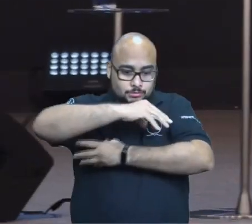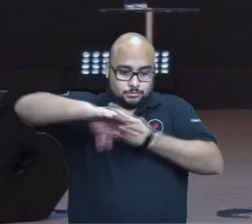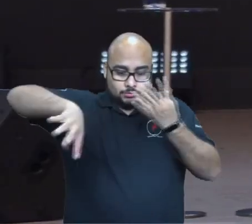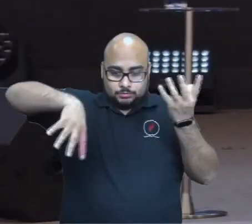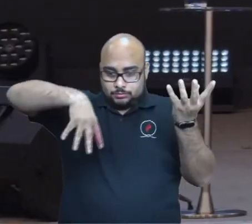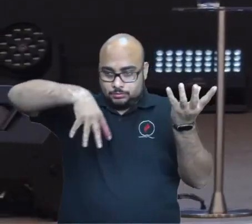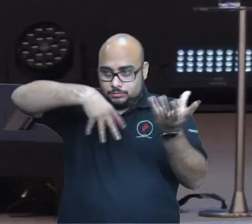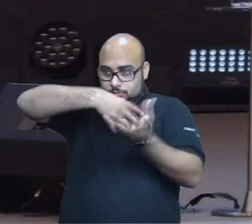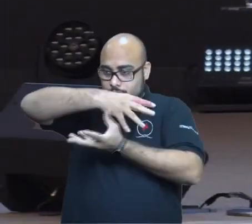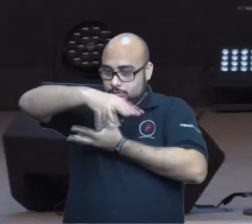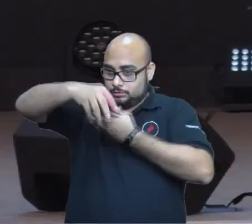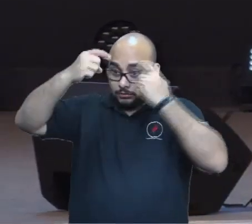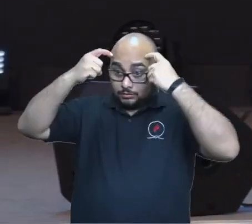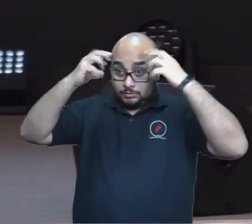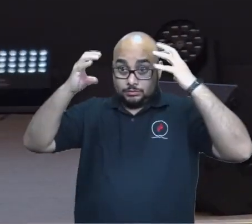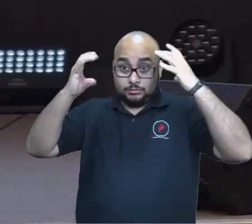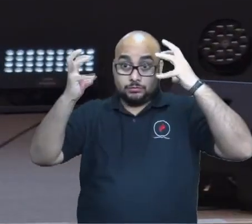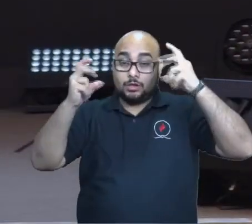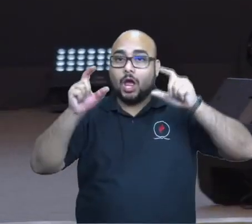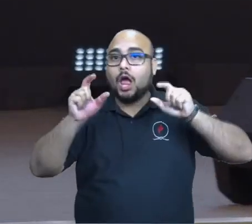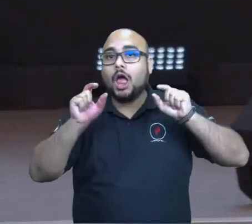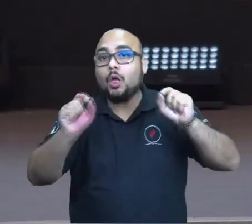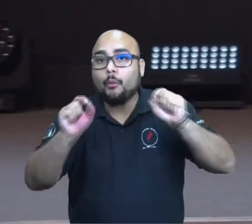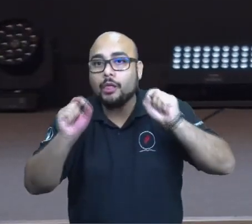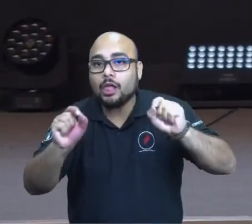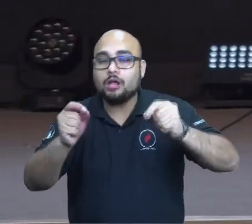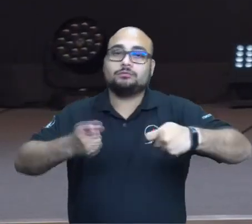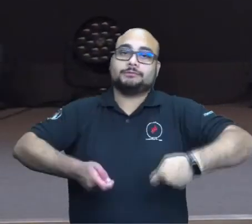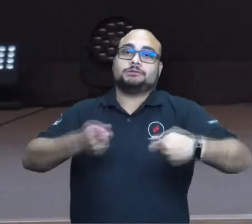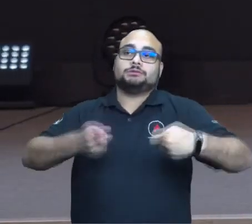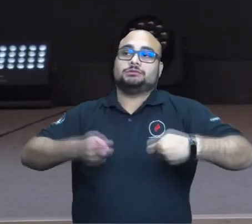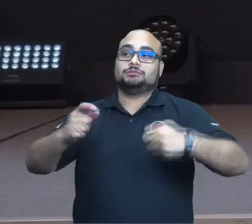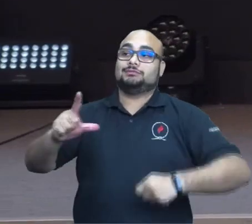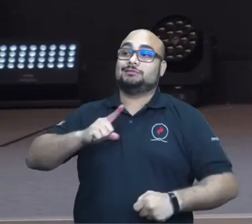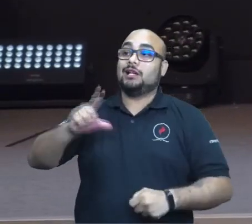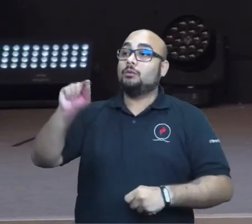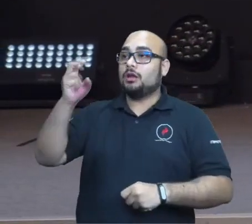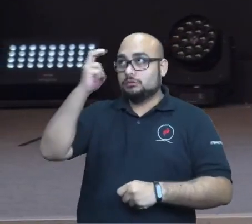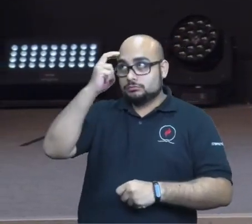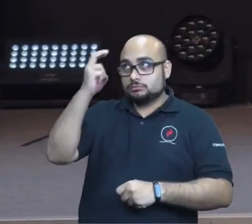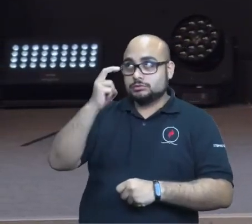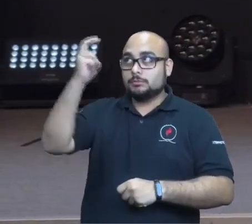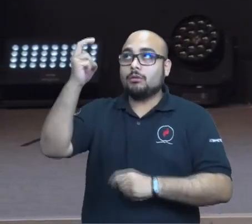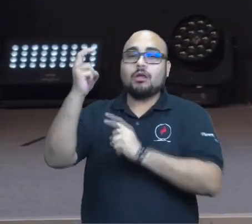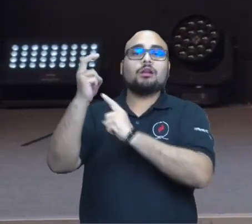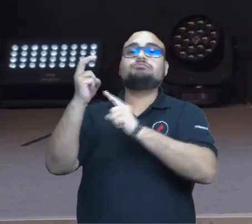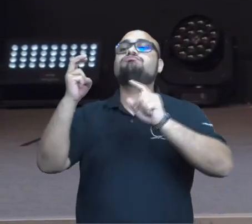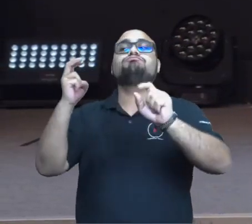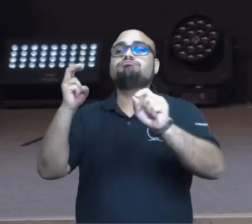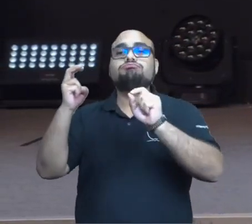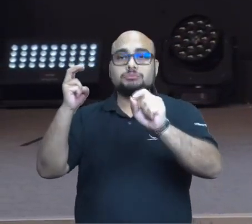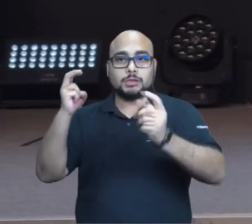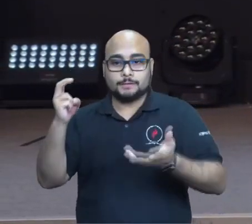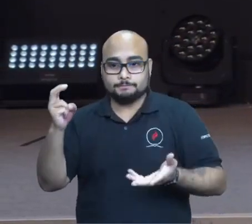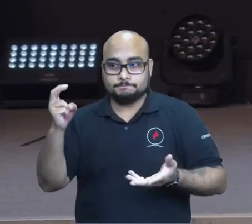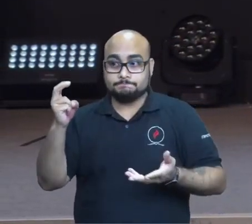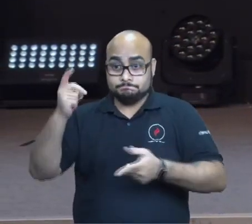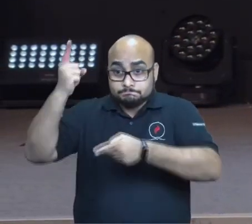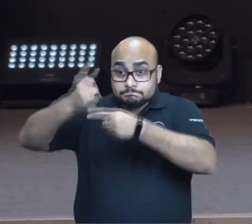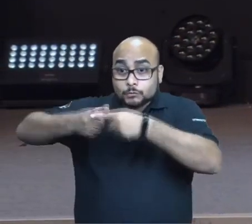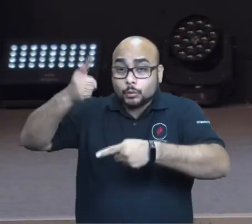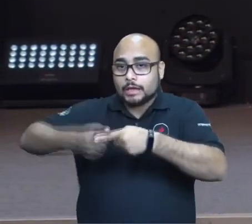pastor Qual é o segredo o segredo é transitar entre eles com sabedoria porque você não pode ficar completamente